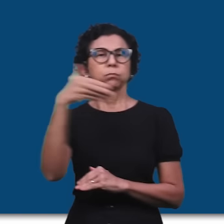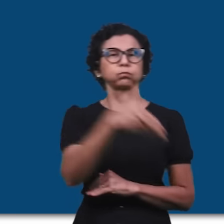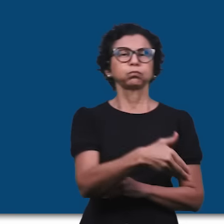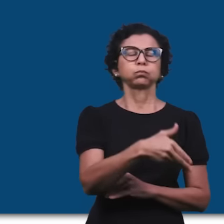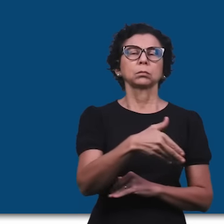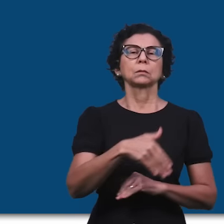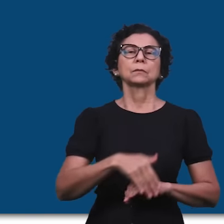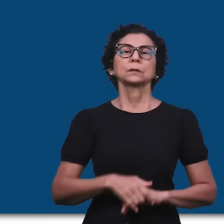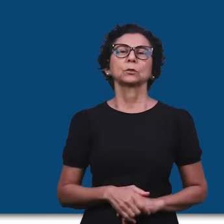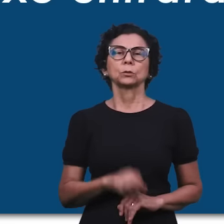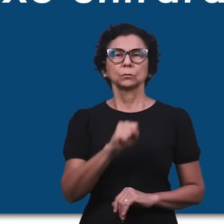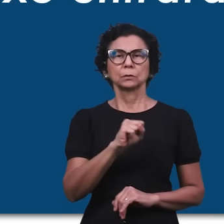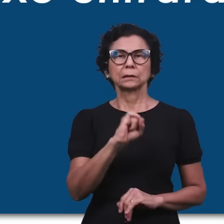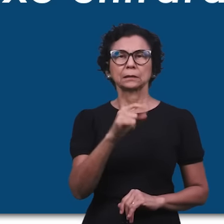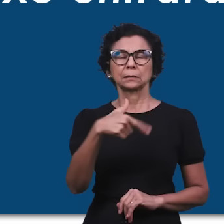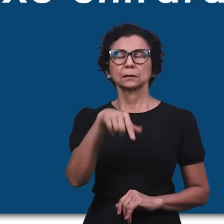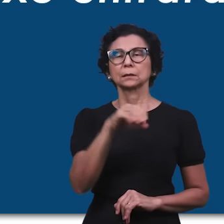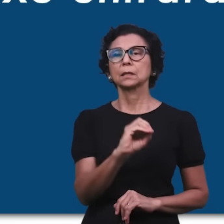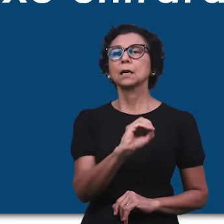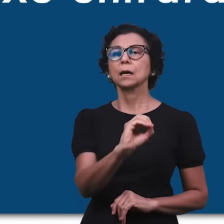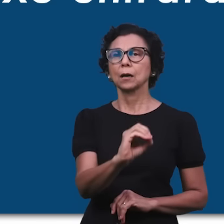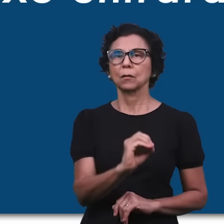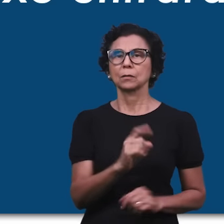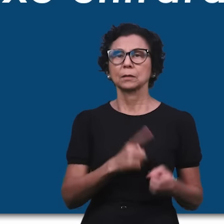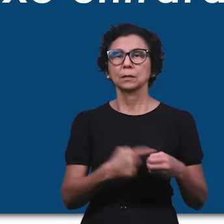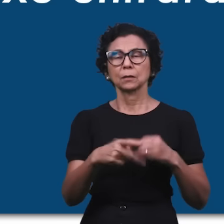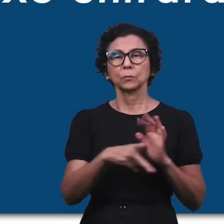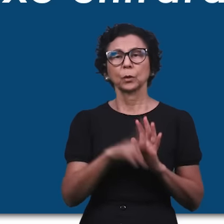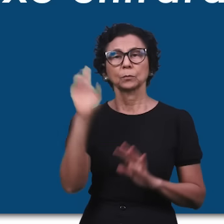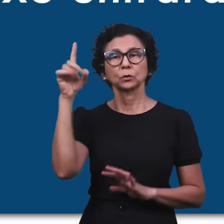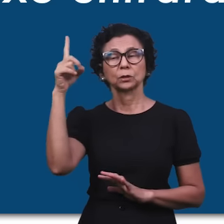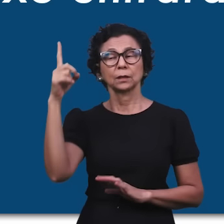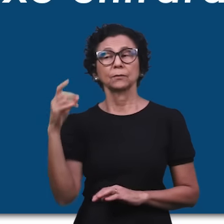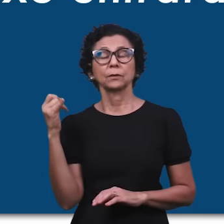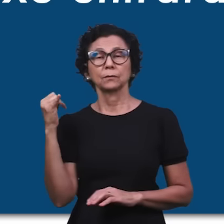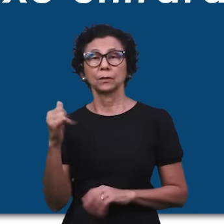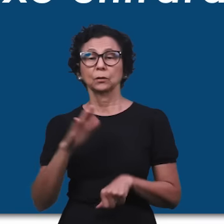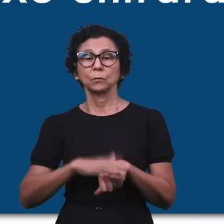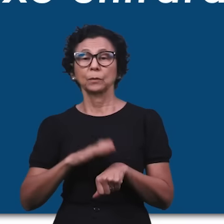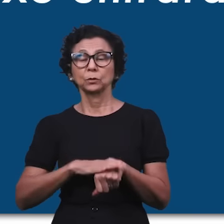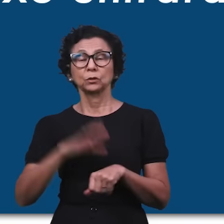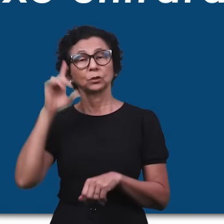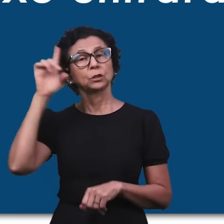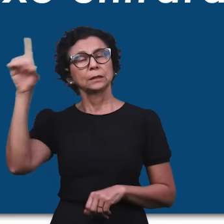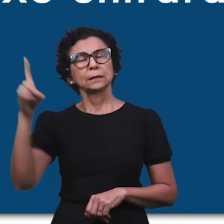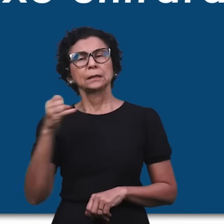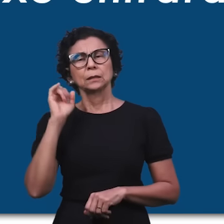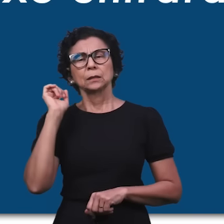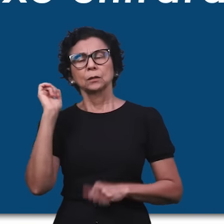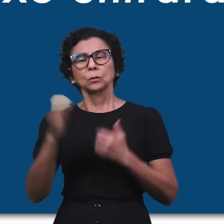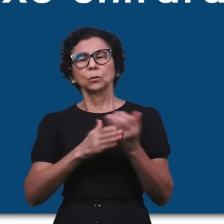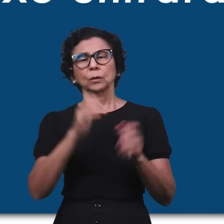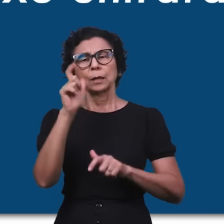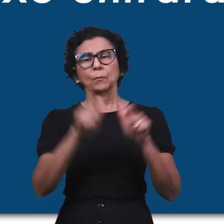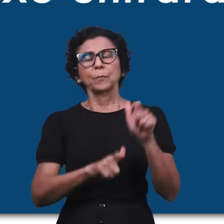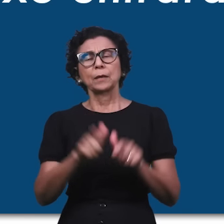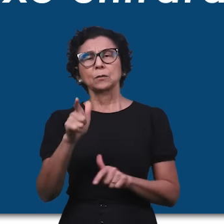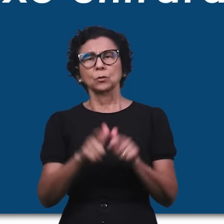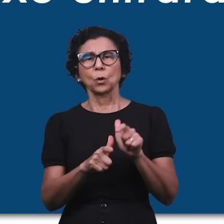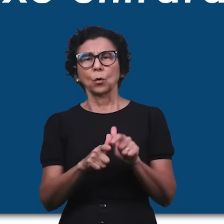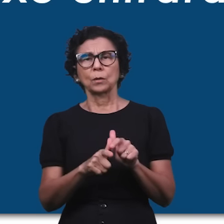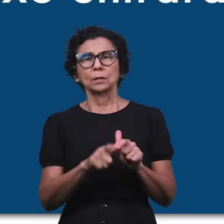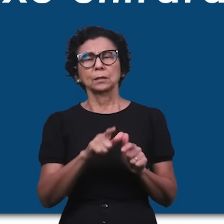é a cidade de Davi. Porque Davi disse naquele dia: Qualquer que ferir aos jebuseus e chegar